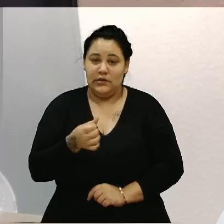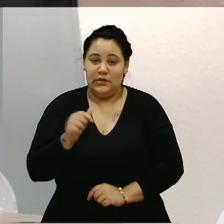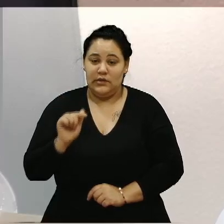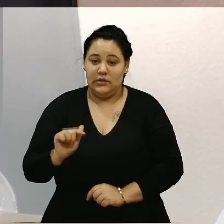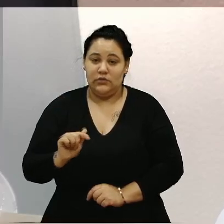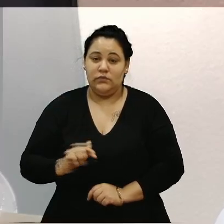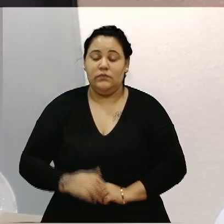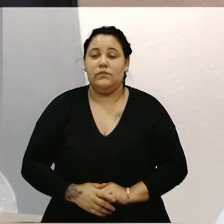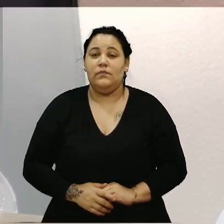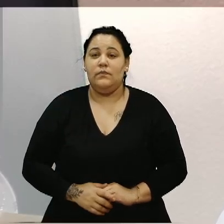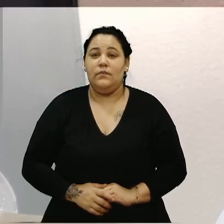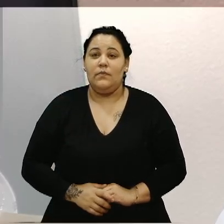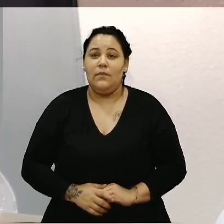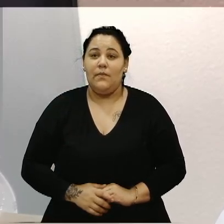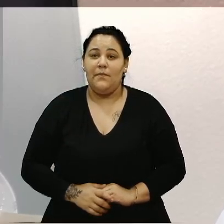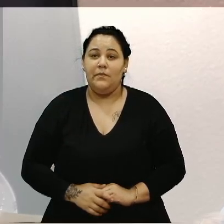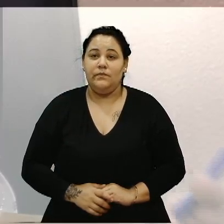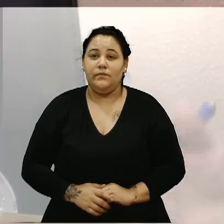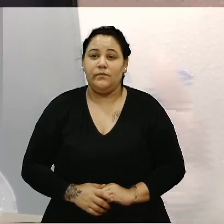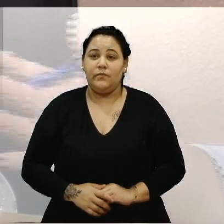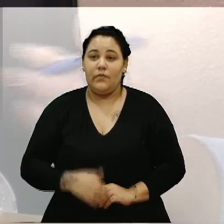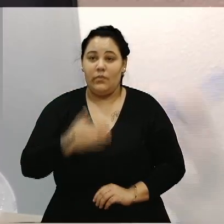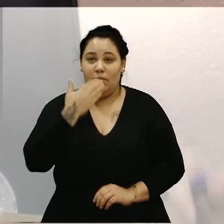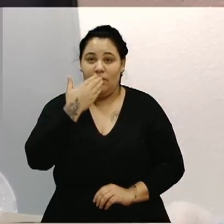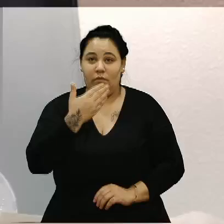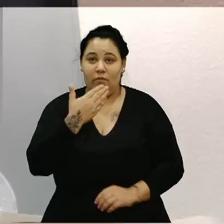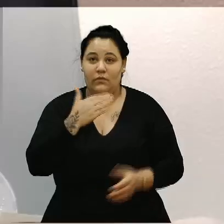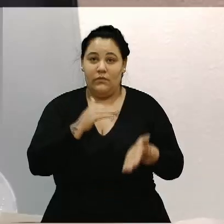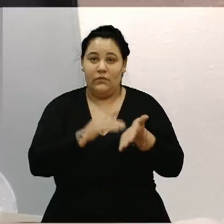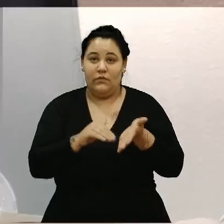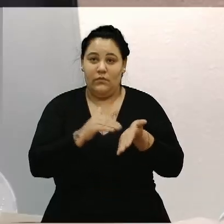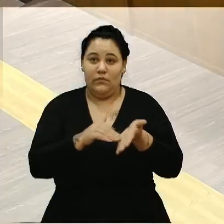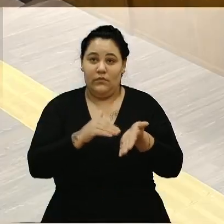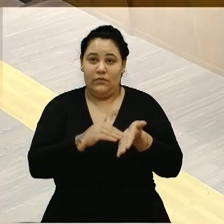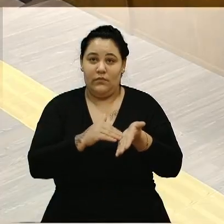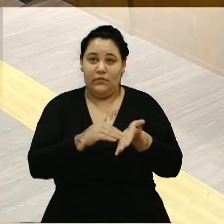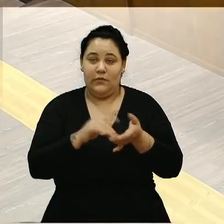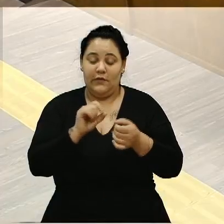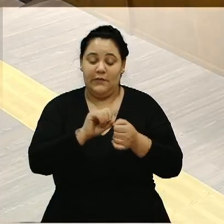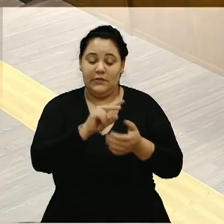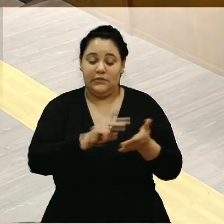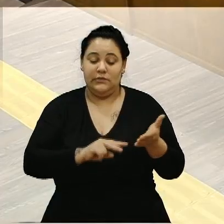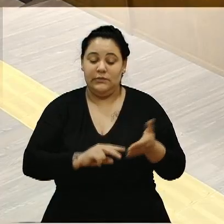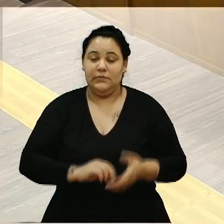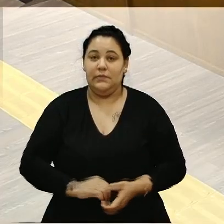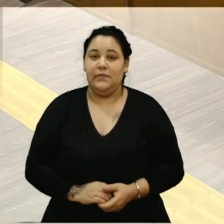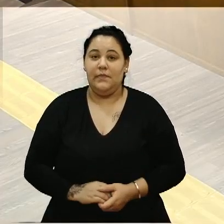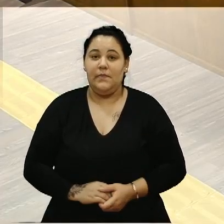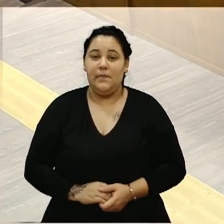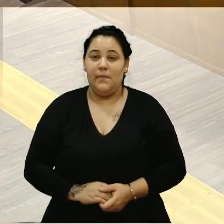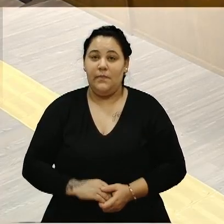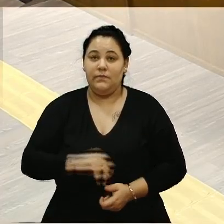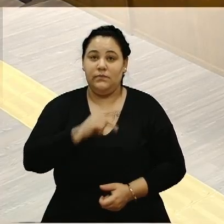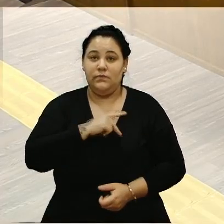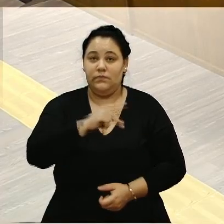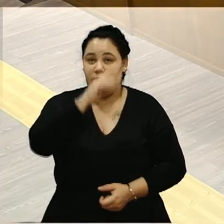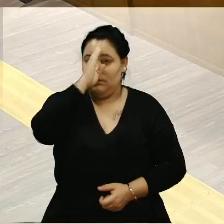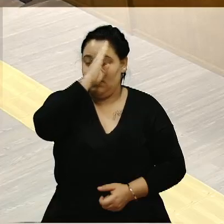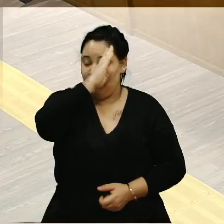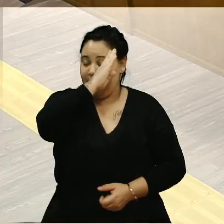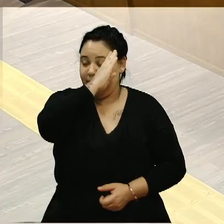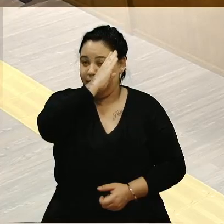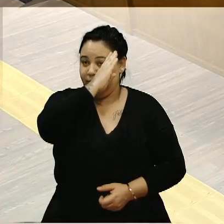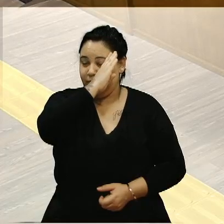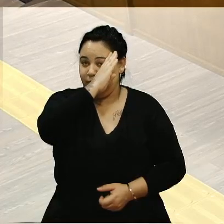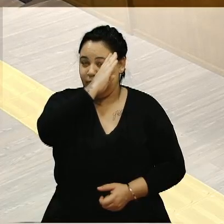1967. Solicito ao secretário que faça a leitura. Pois não, senhor presidente Adriano Bressan, dispositivo